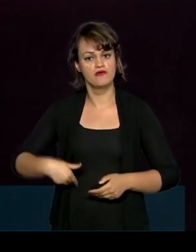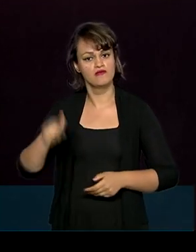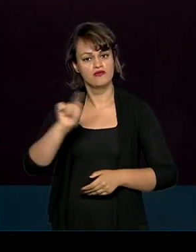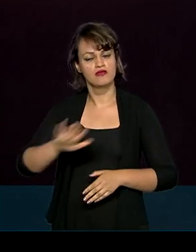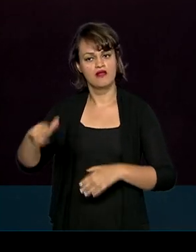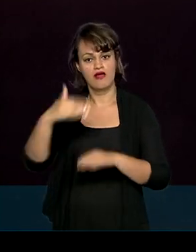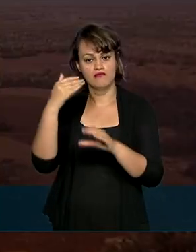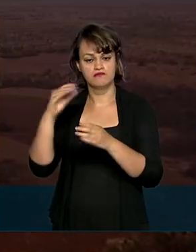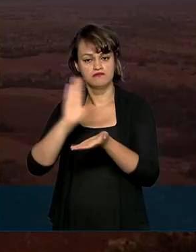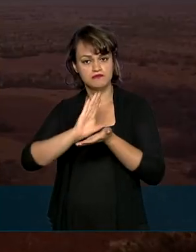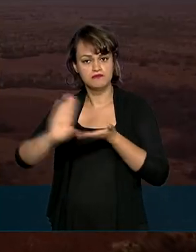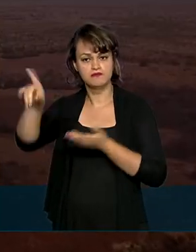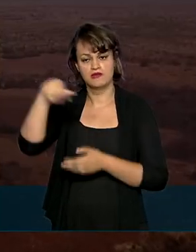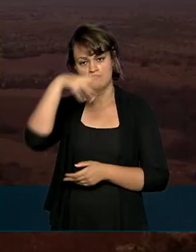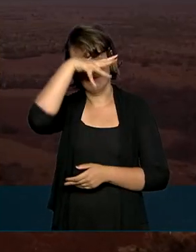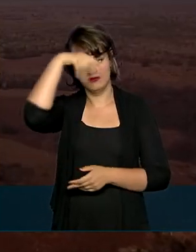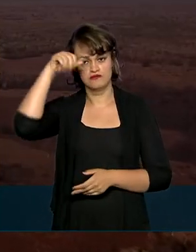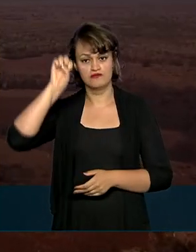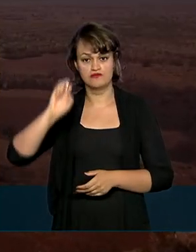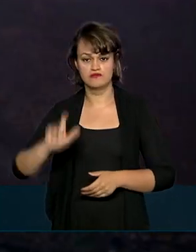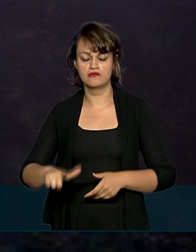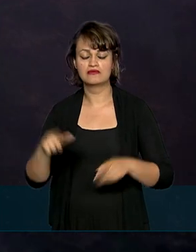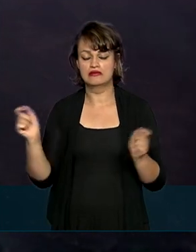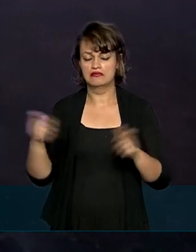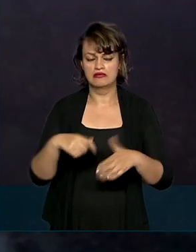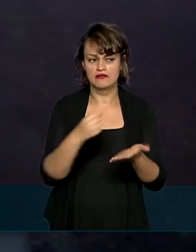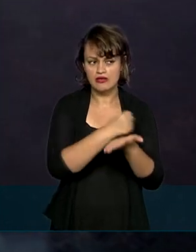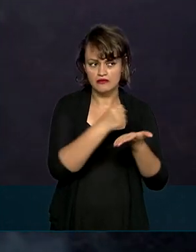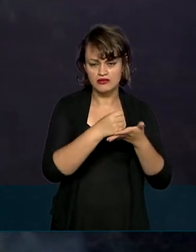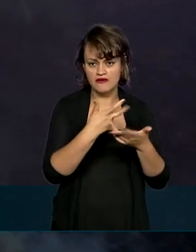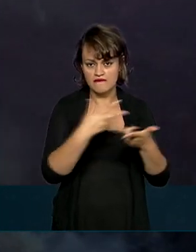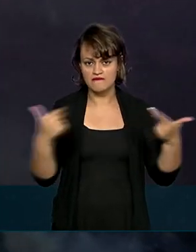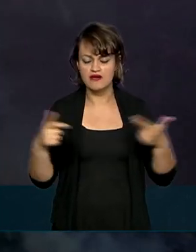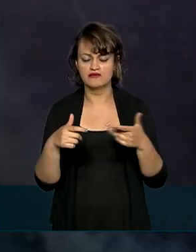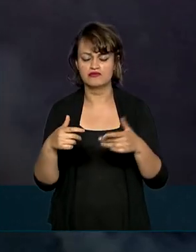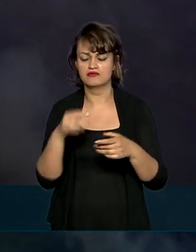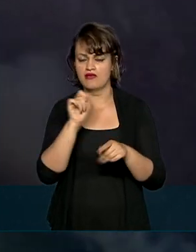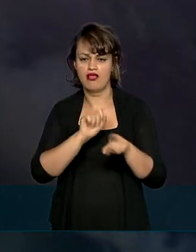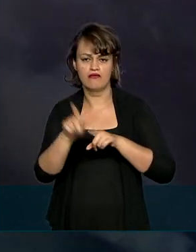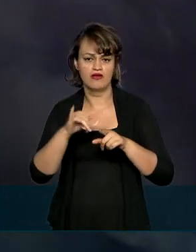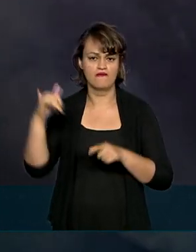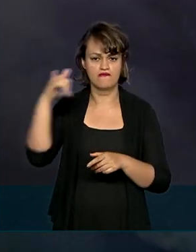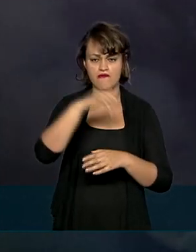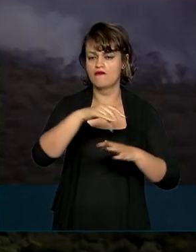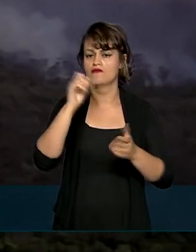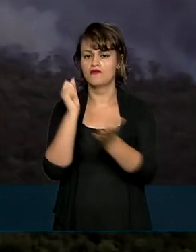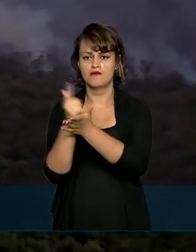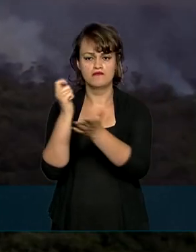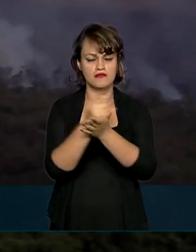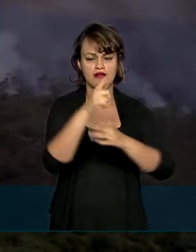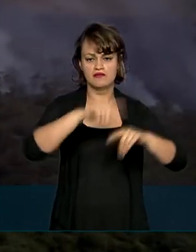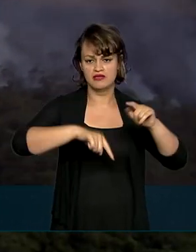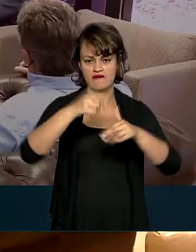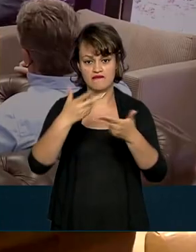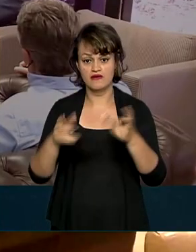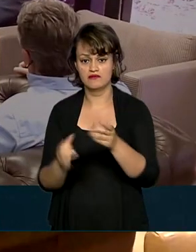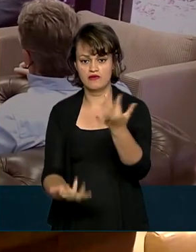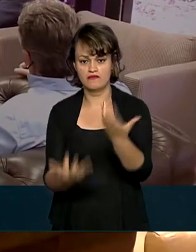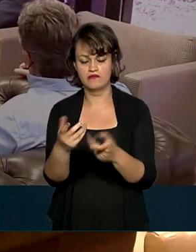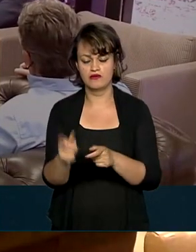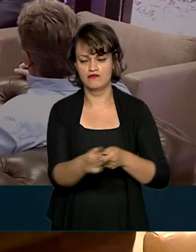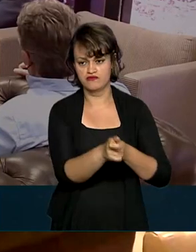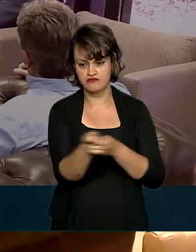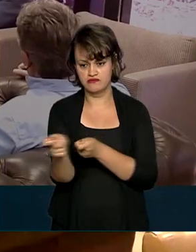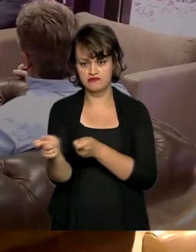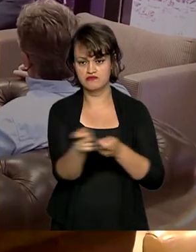Mato Grosso do Sul vão permitir a contratação de 200 horas voo e a compra de material para pagar os incêndios. O